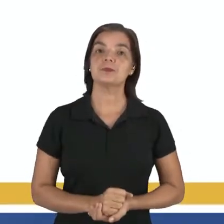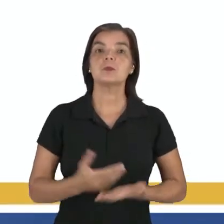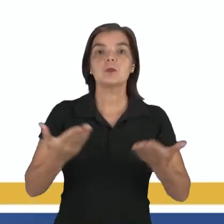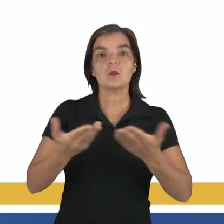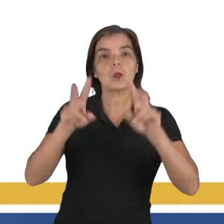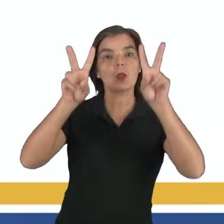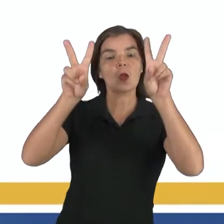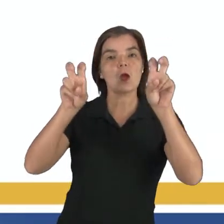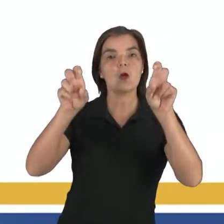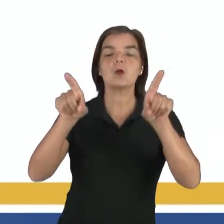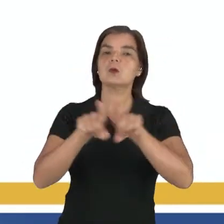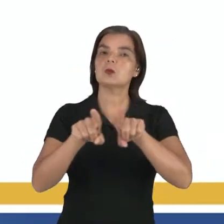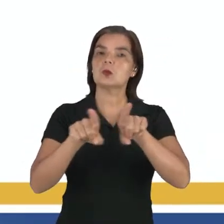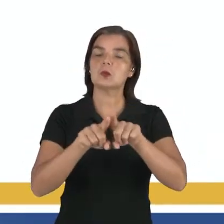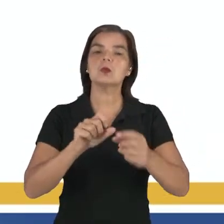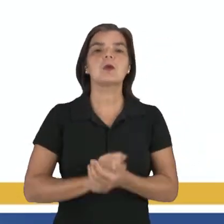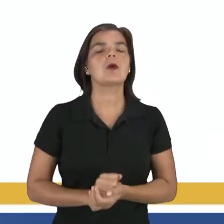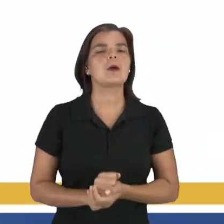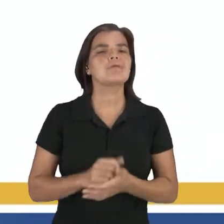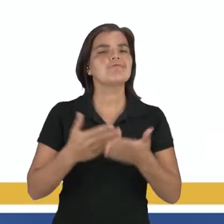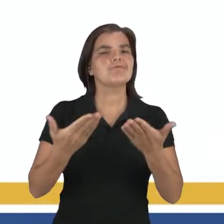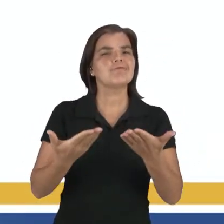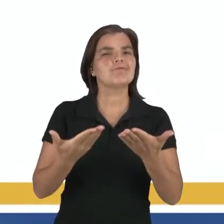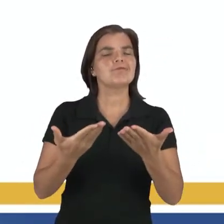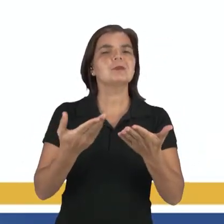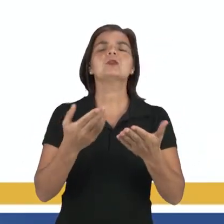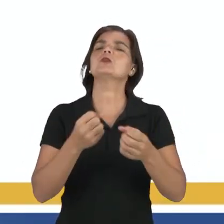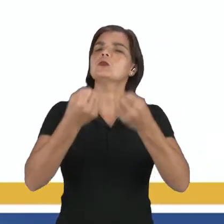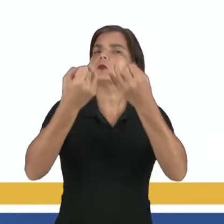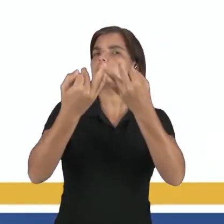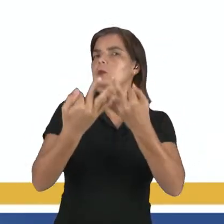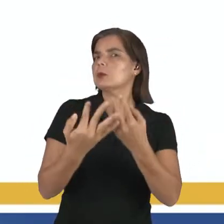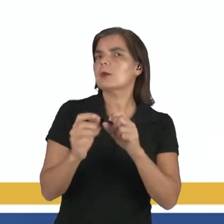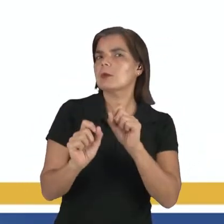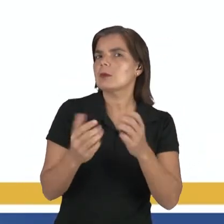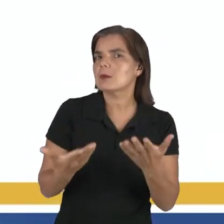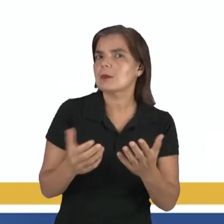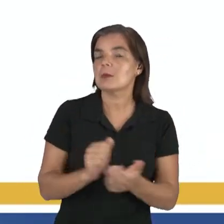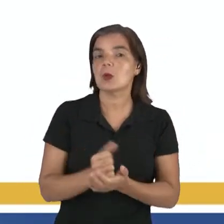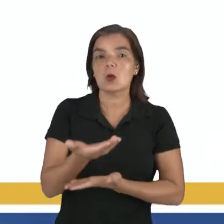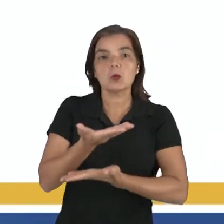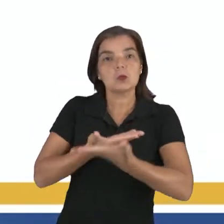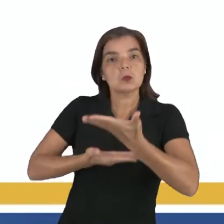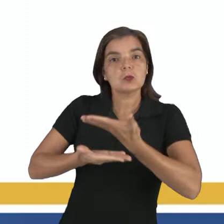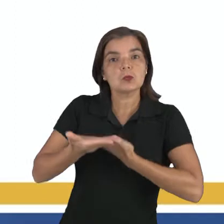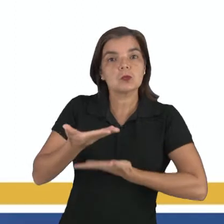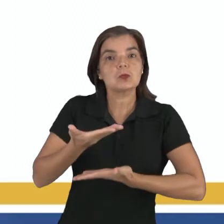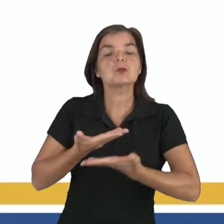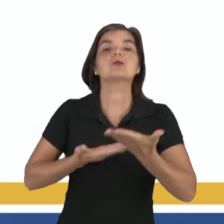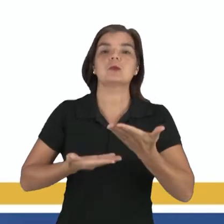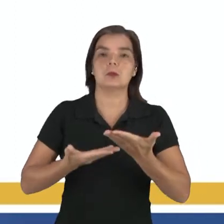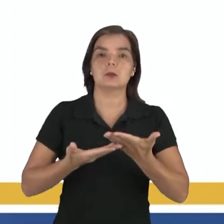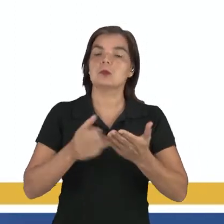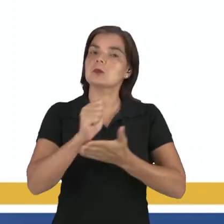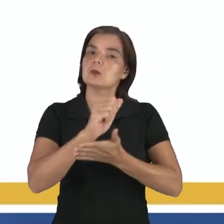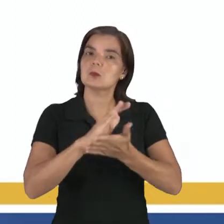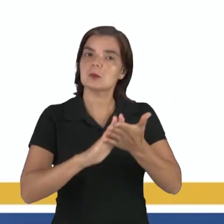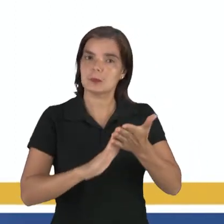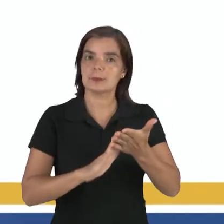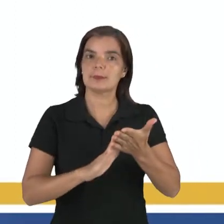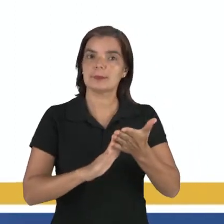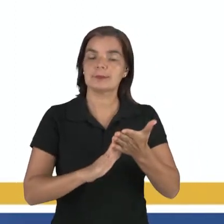e hoje o nosso tema é mais falando sobre o envolvimento de